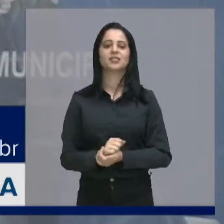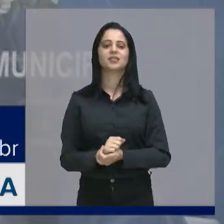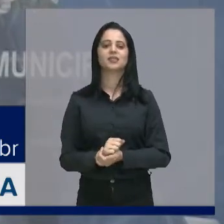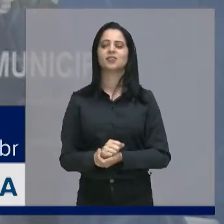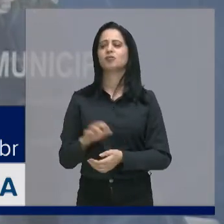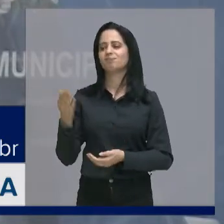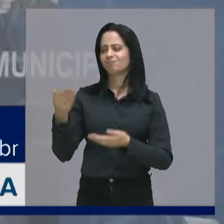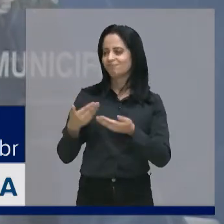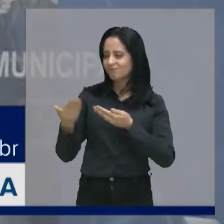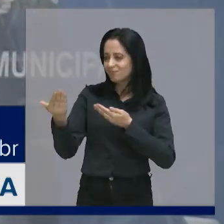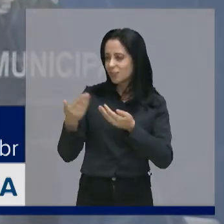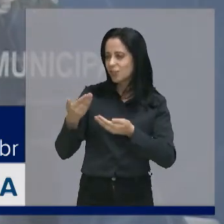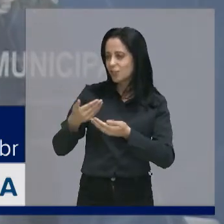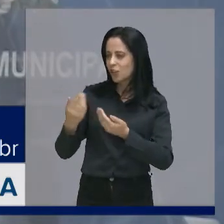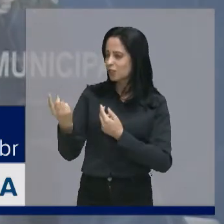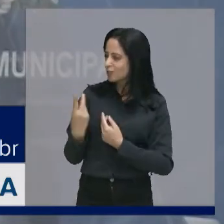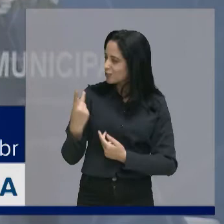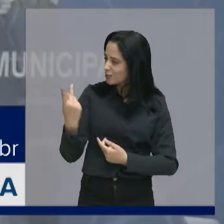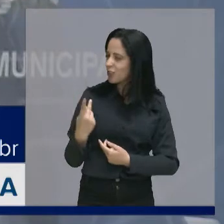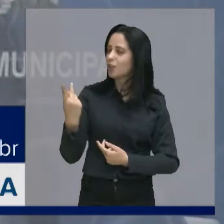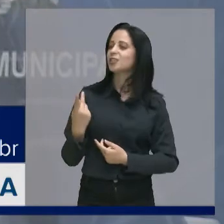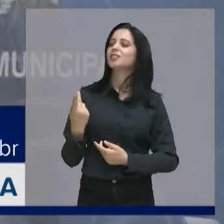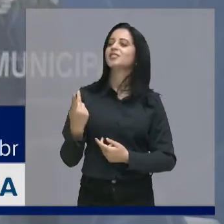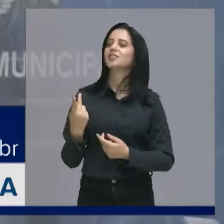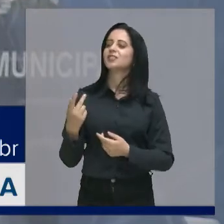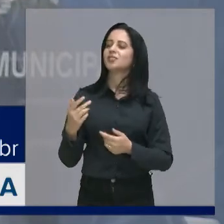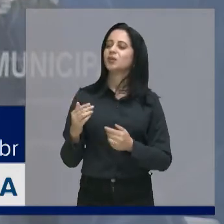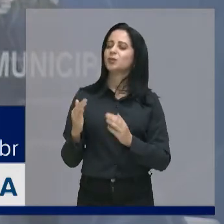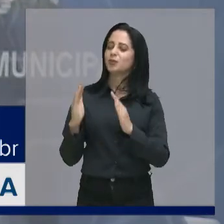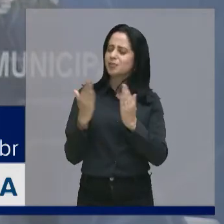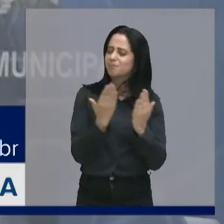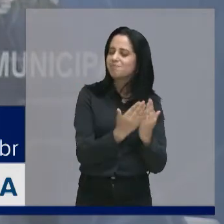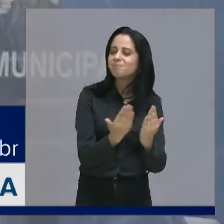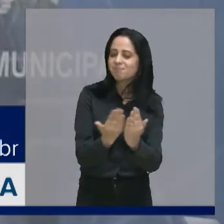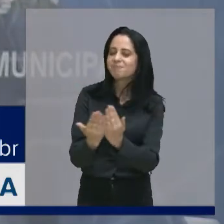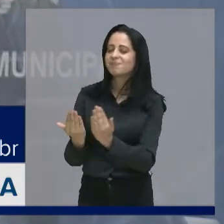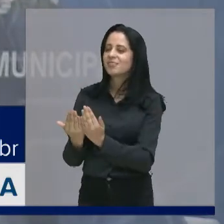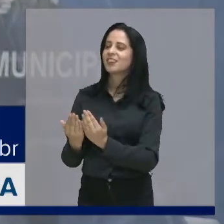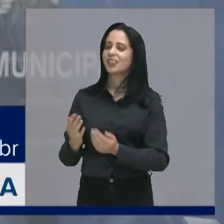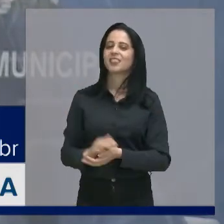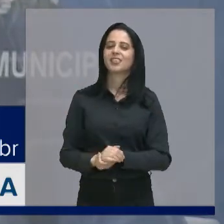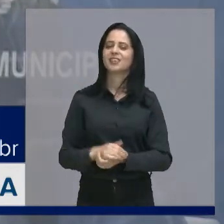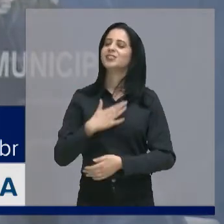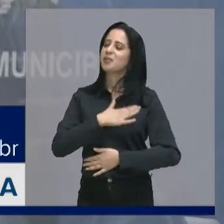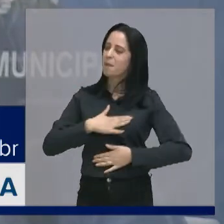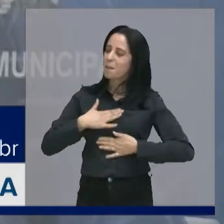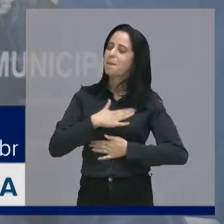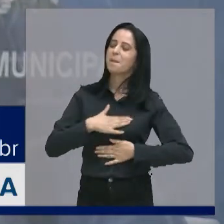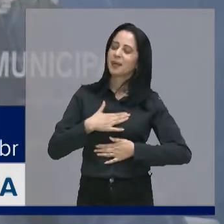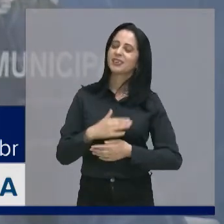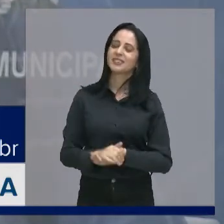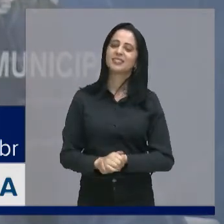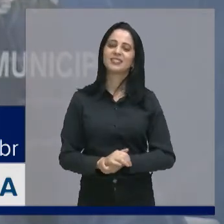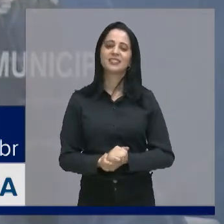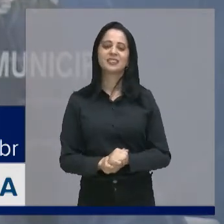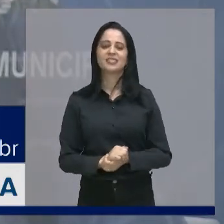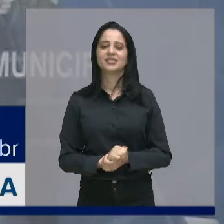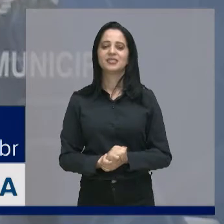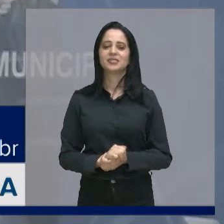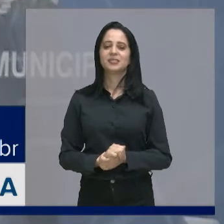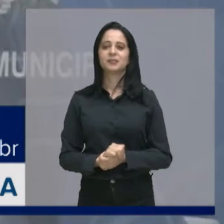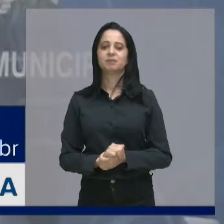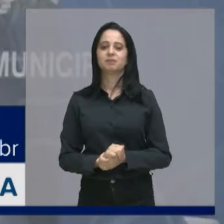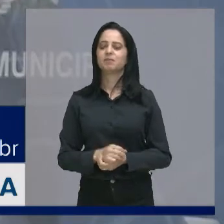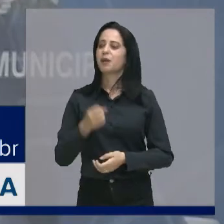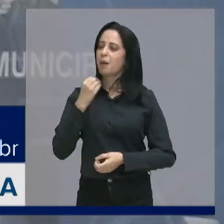Cristo que nós temos. A todos os amigos lá do Meon, tenho grandes amigos lá. É um prazer recebê-lo aqui, Fabrício. Grande abraço.